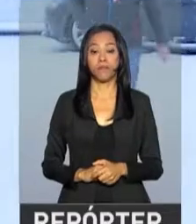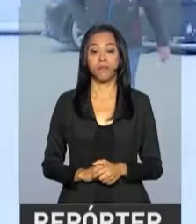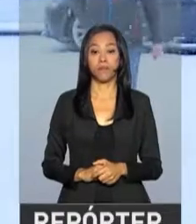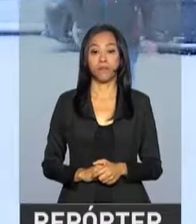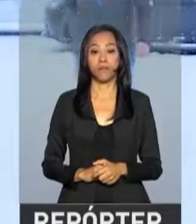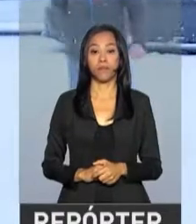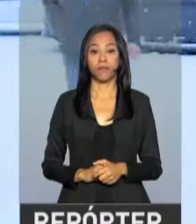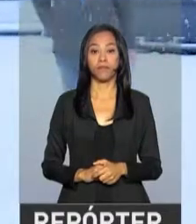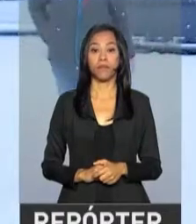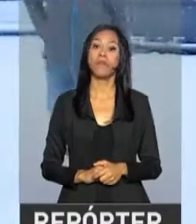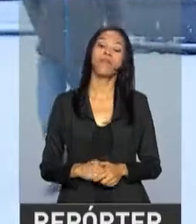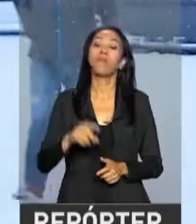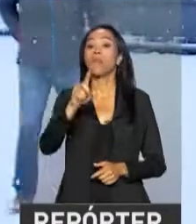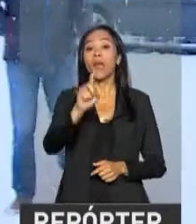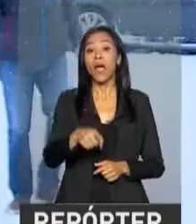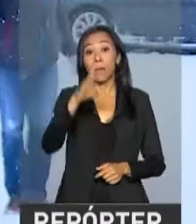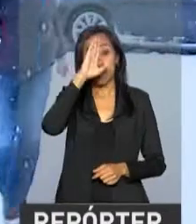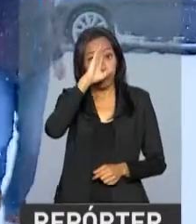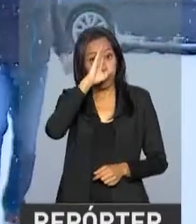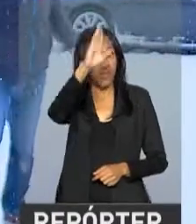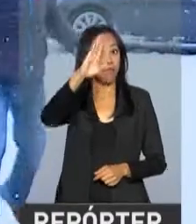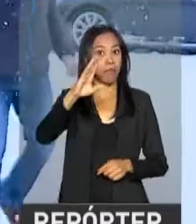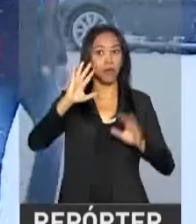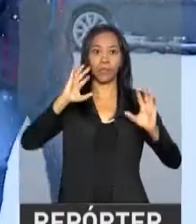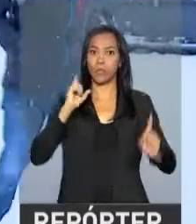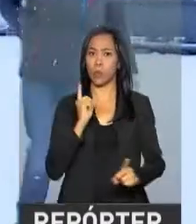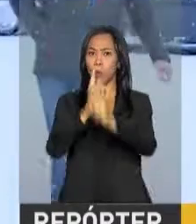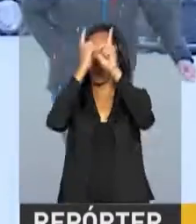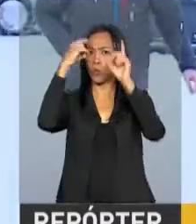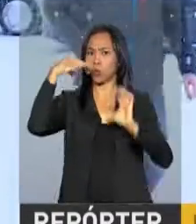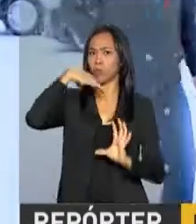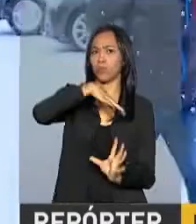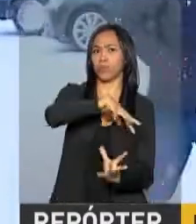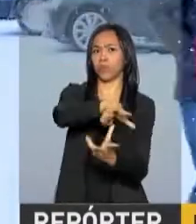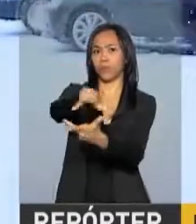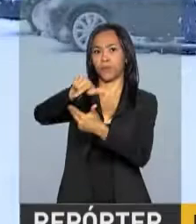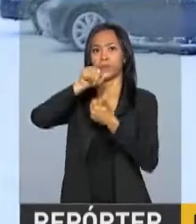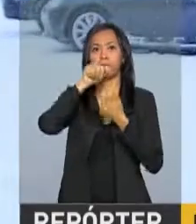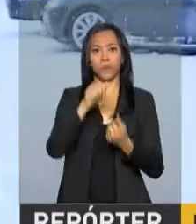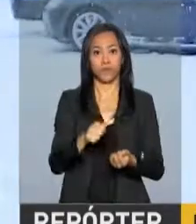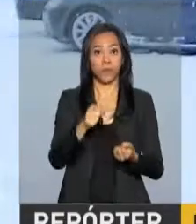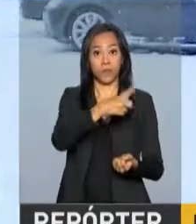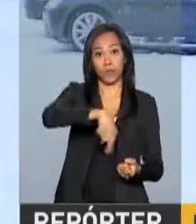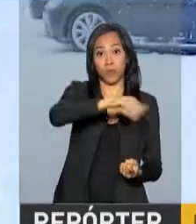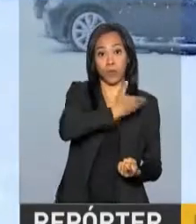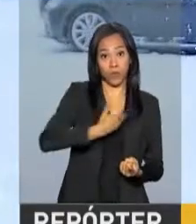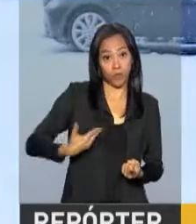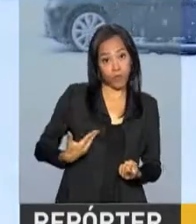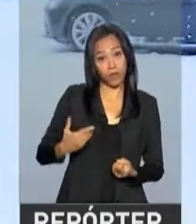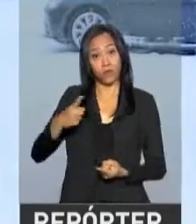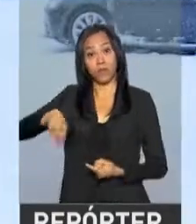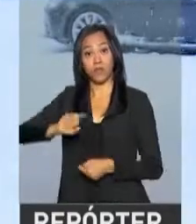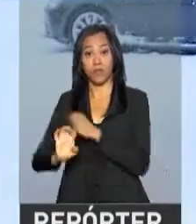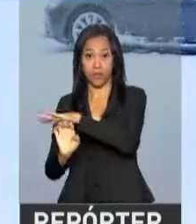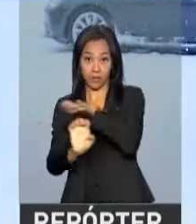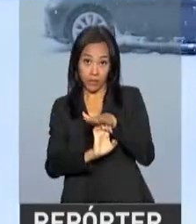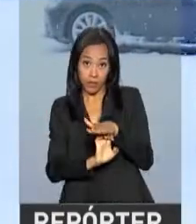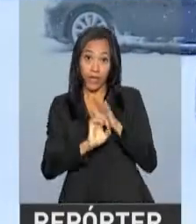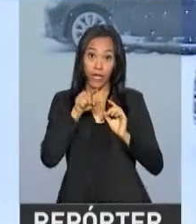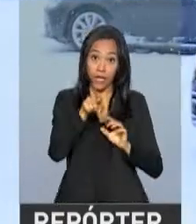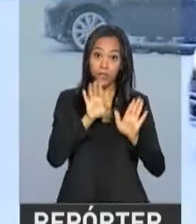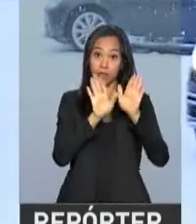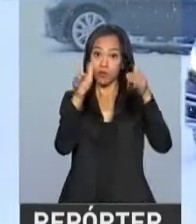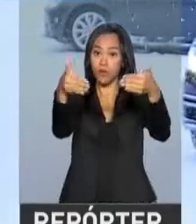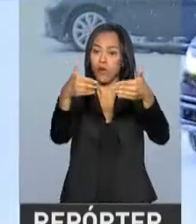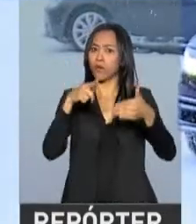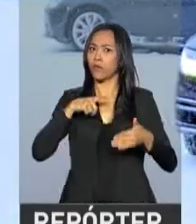considerado um dos principais eventos internacionais de cooperação público-privada o fórum econômico mundial reúne grandes